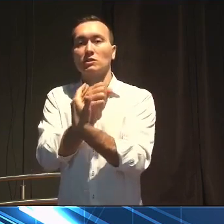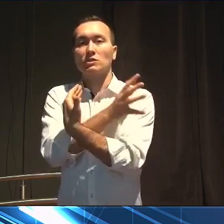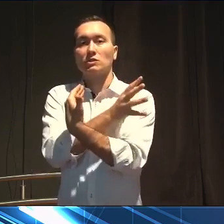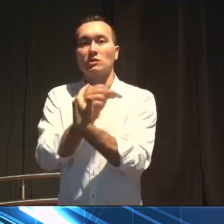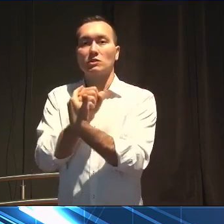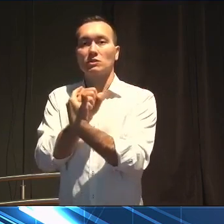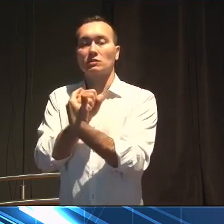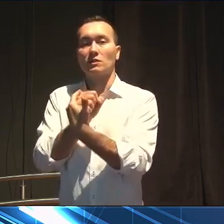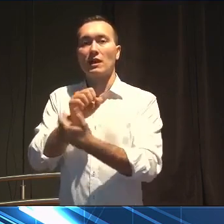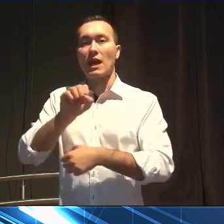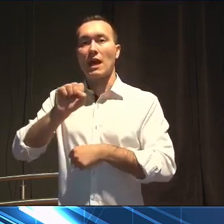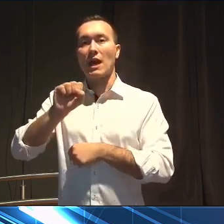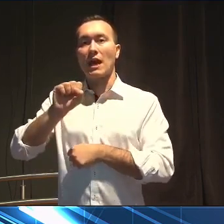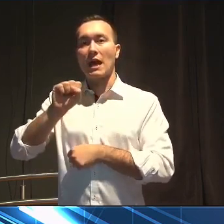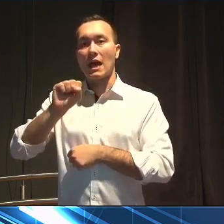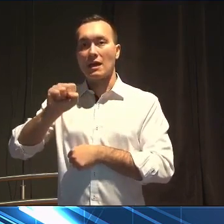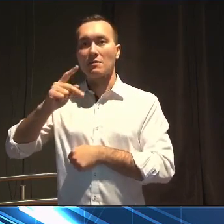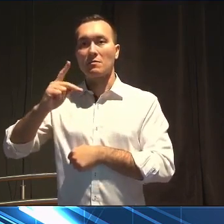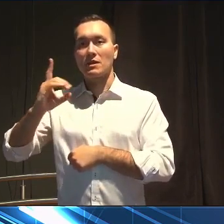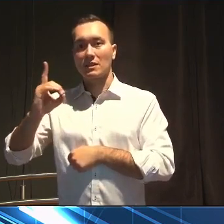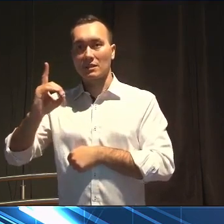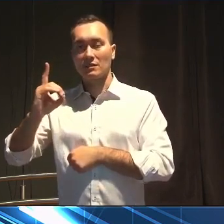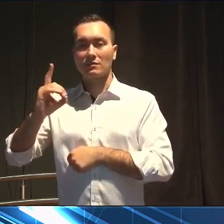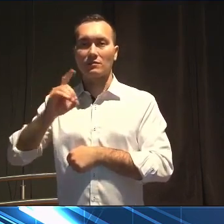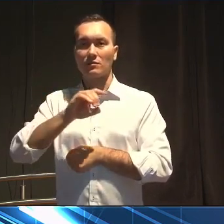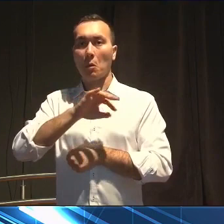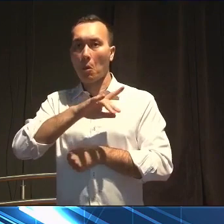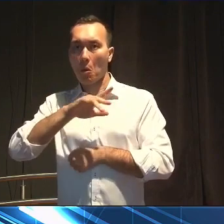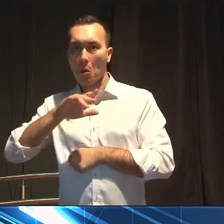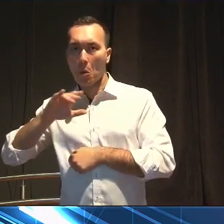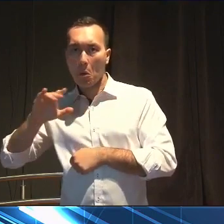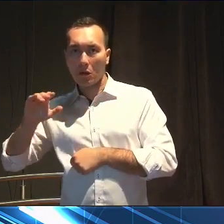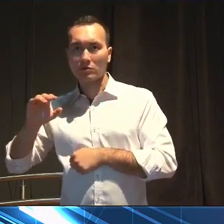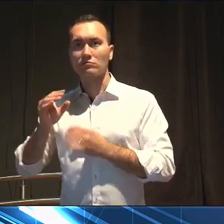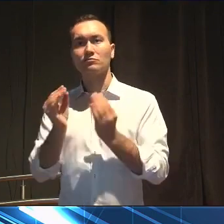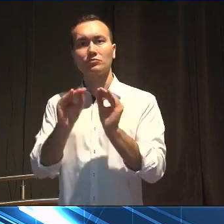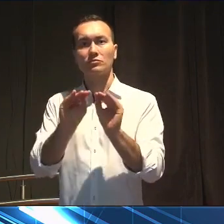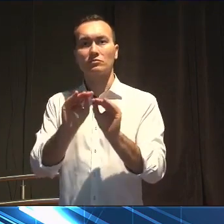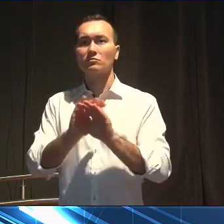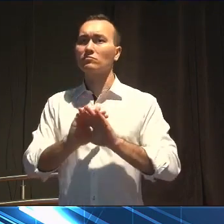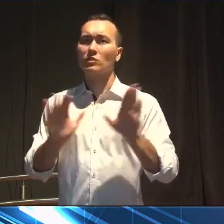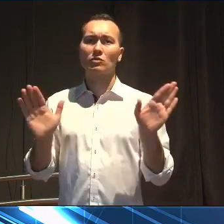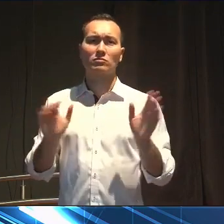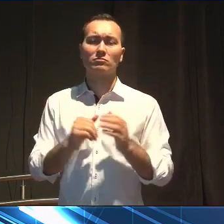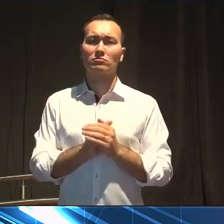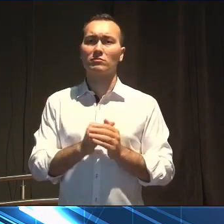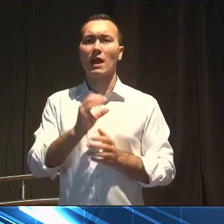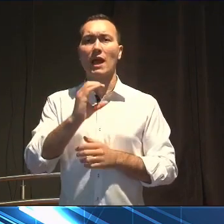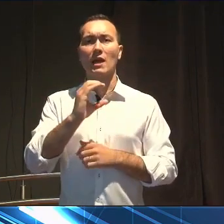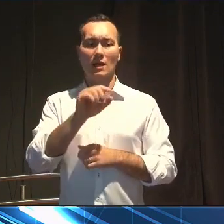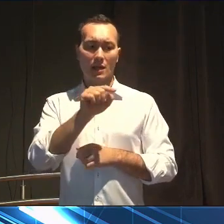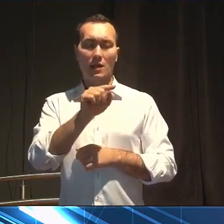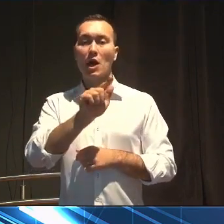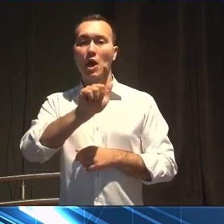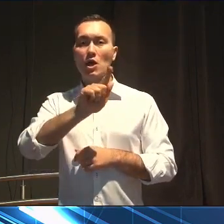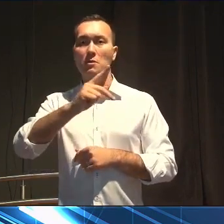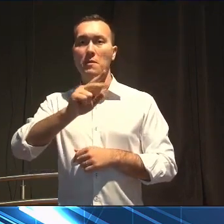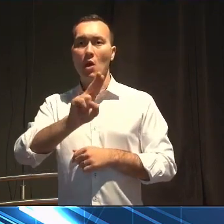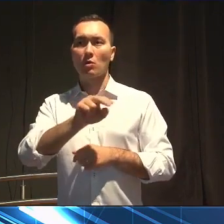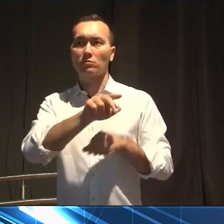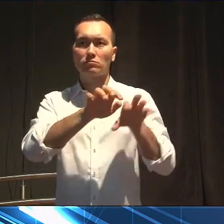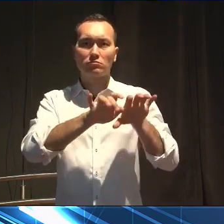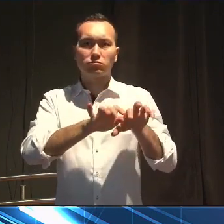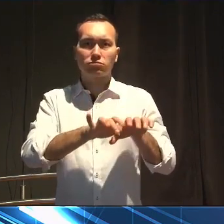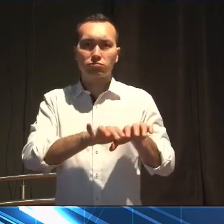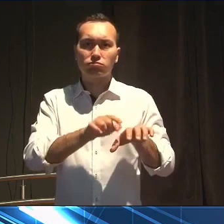import QDF SPD, lindo. Acabou de botar todo o processamento para GPU de forma otimizada. E é importante aprender